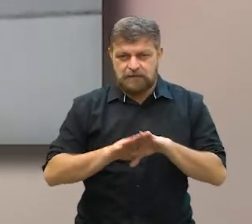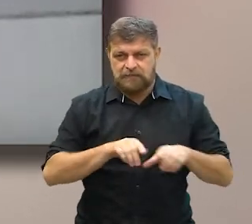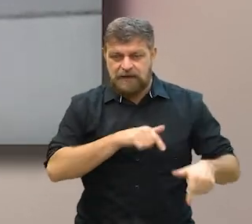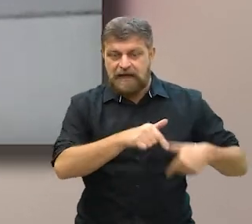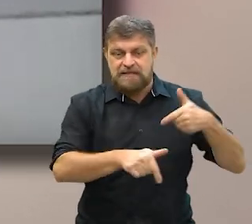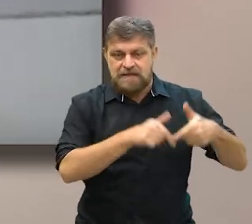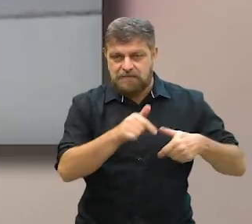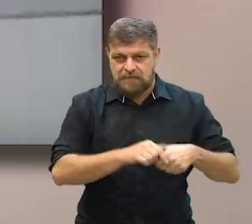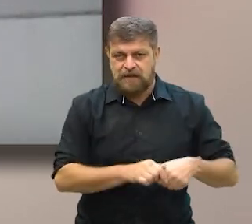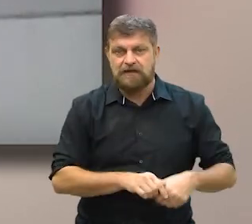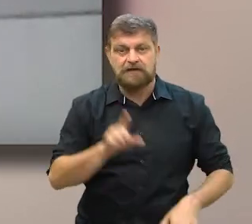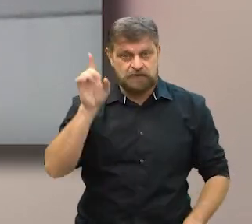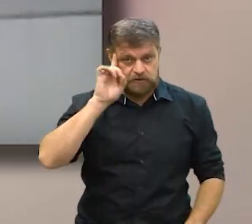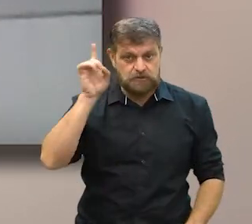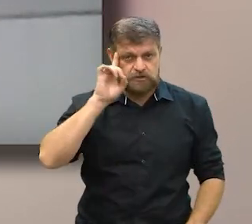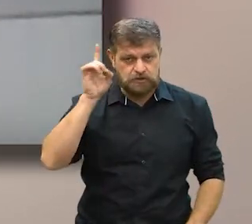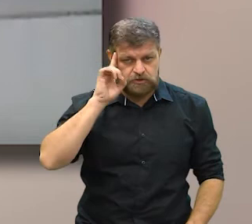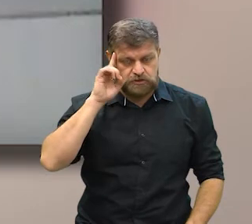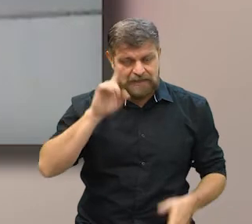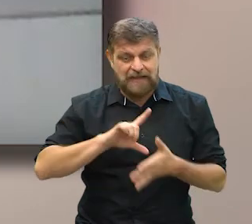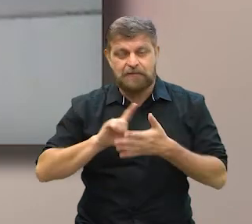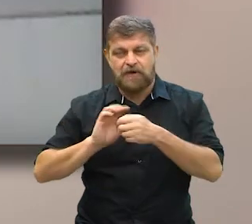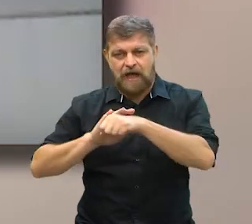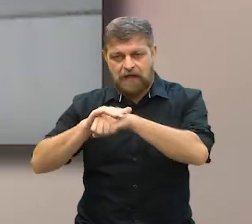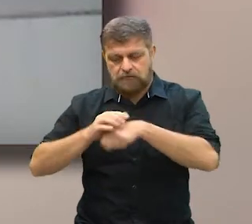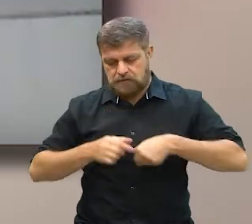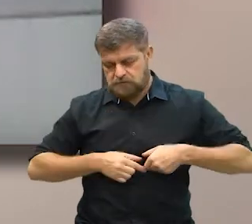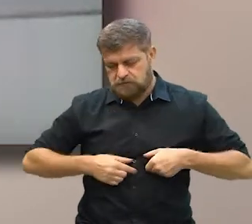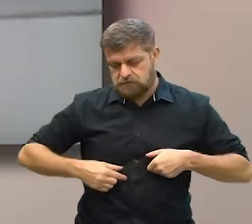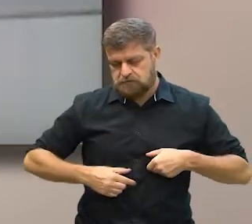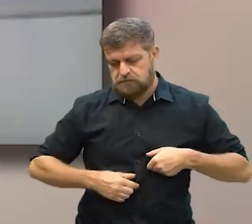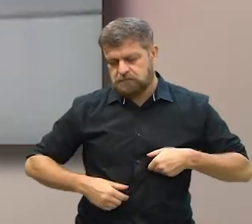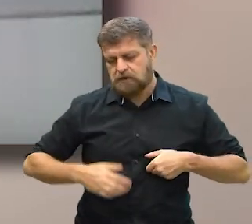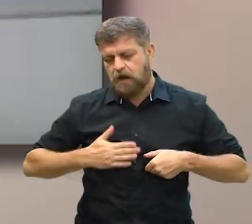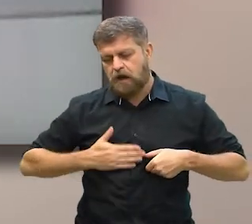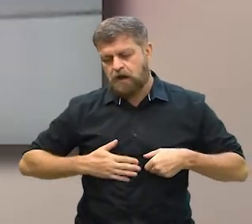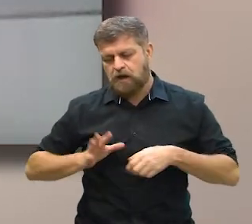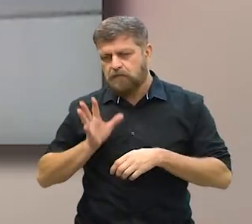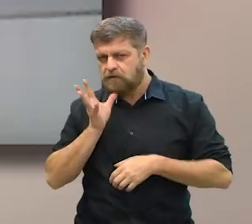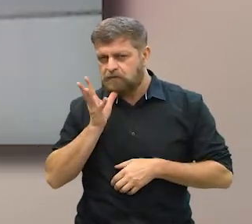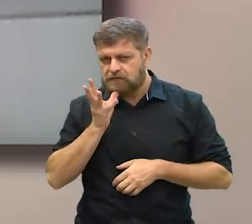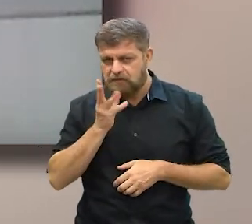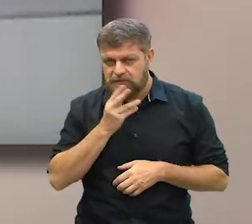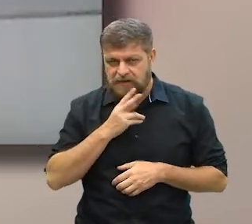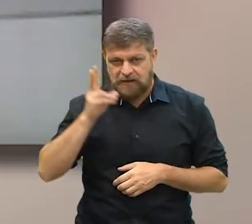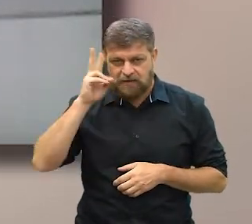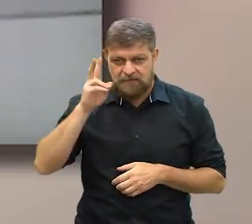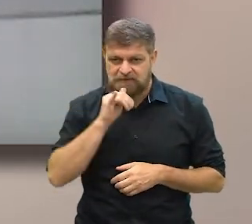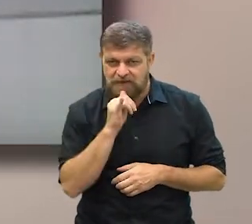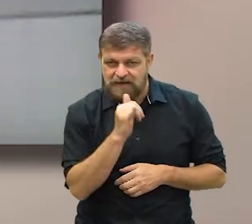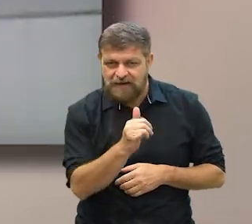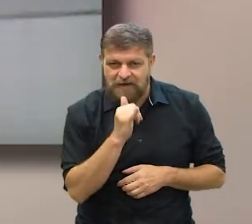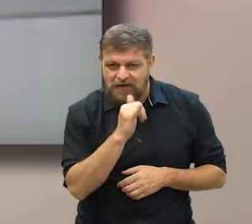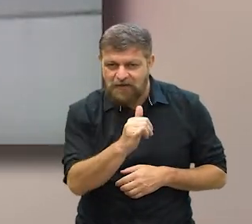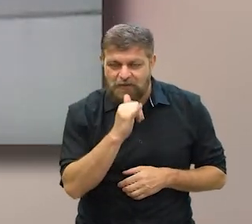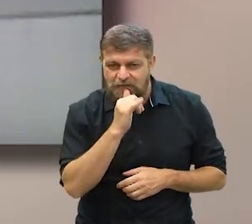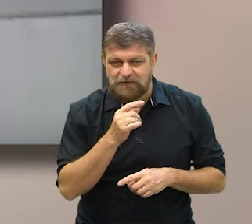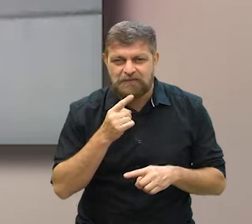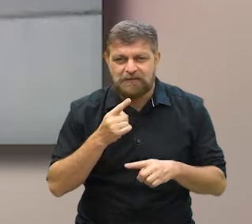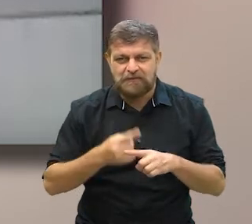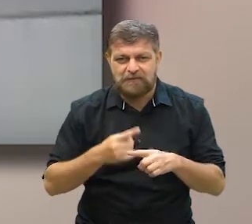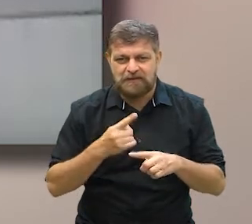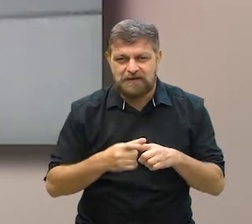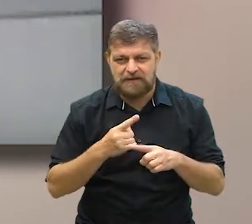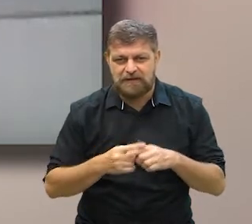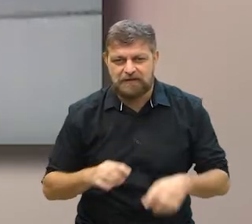um aparelho que trabalha muito mais de dia, né, do que de noite. Então, eu sempre conto a minha história, porque a minha história